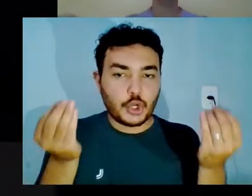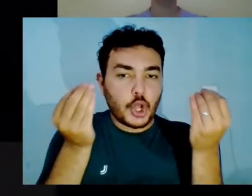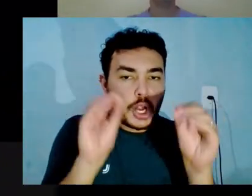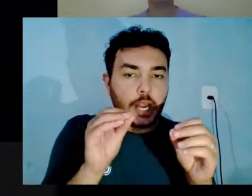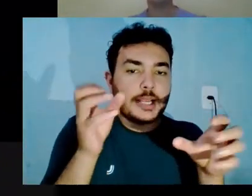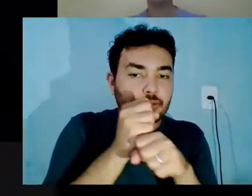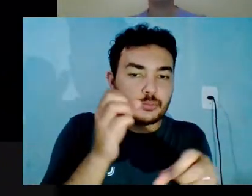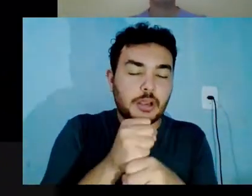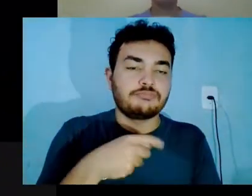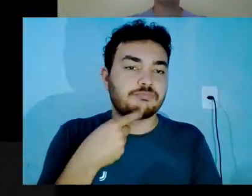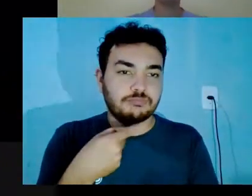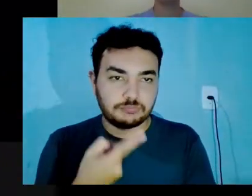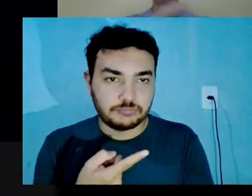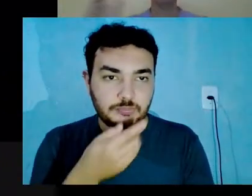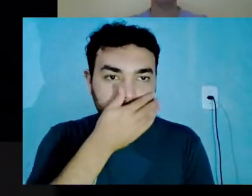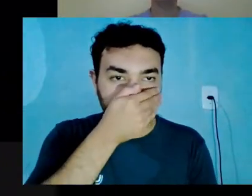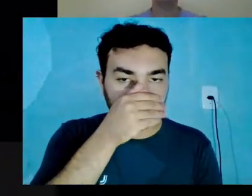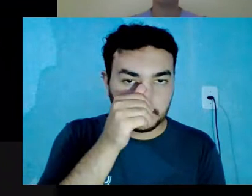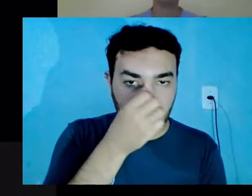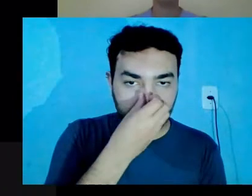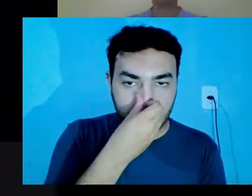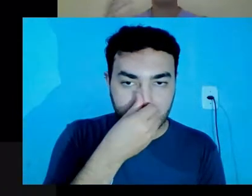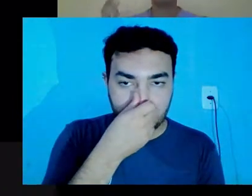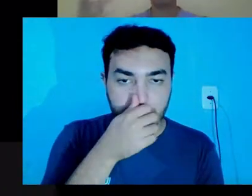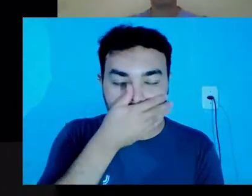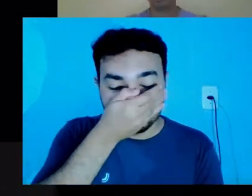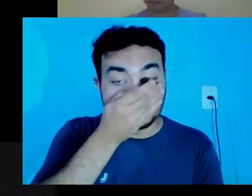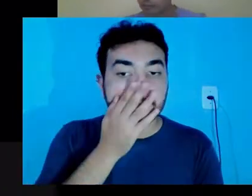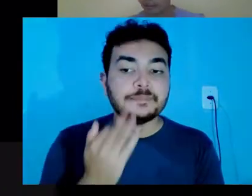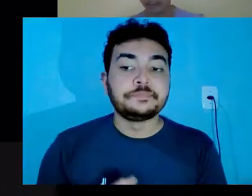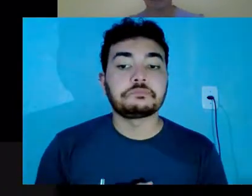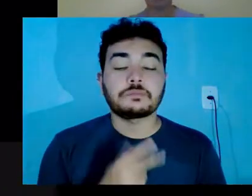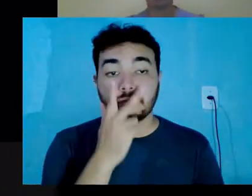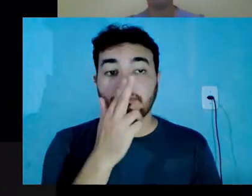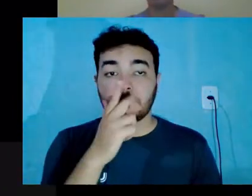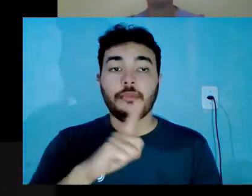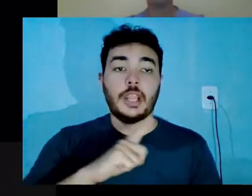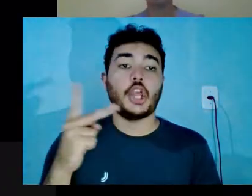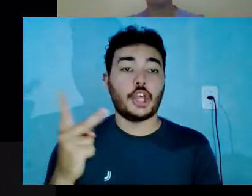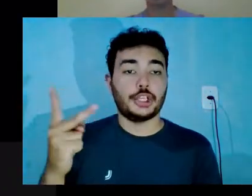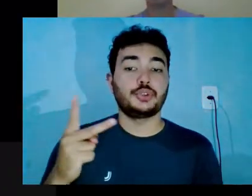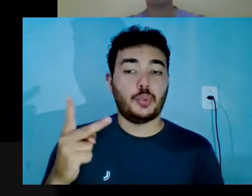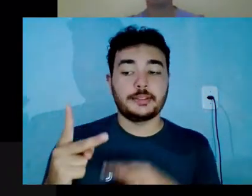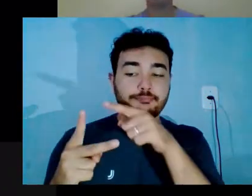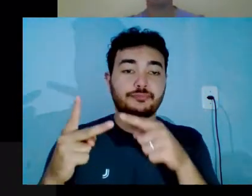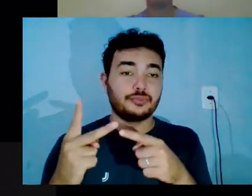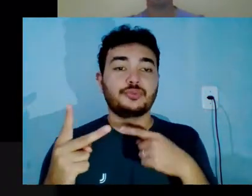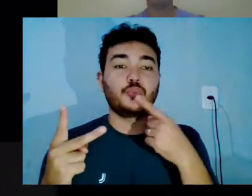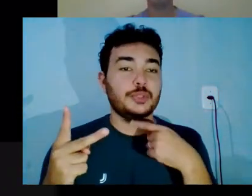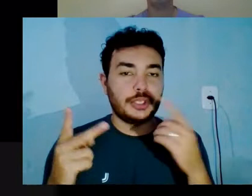elétrons isoladamente, seja em um átomo ou seja em outro átomo. Então, até então, essa imperfeição em representar a função de